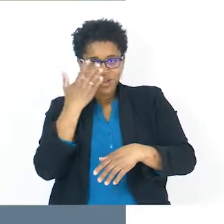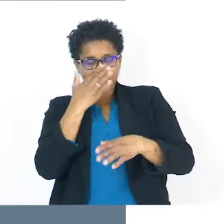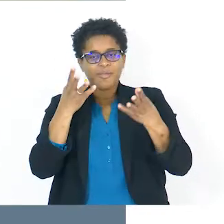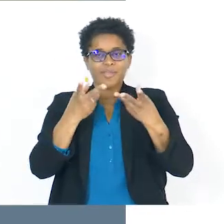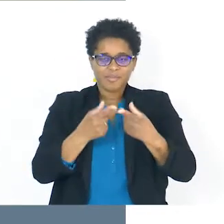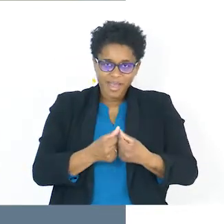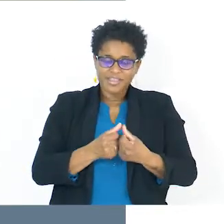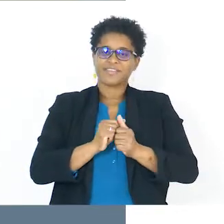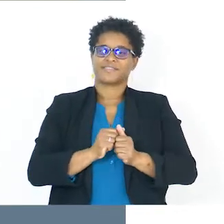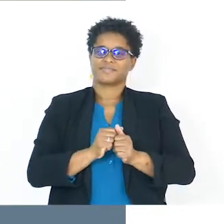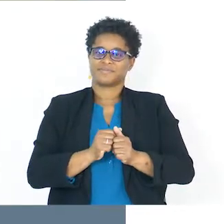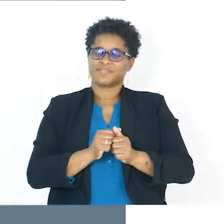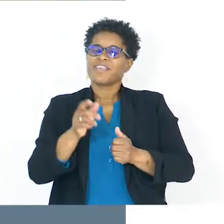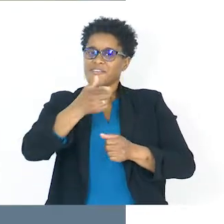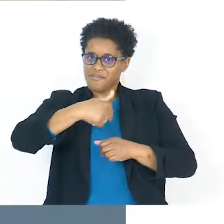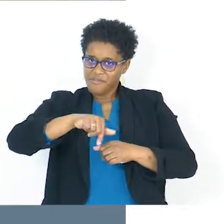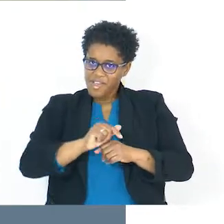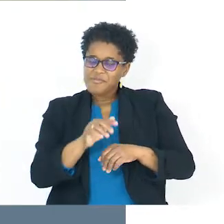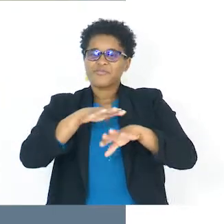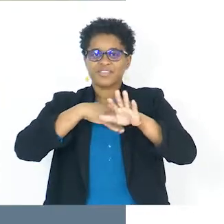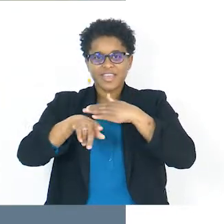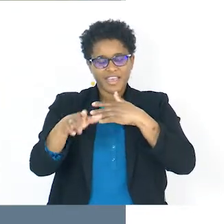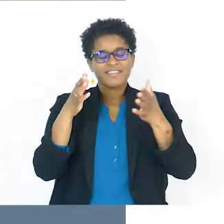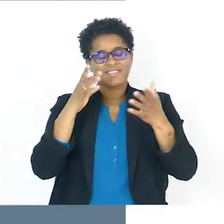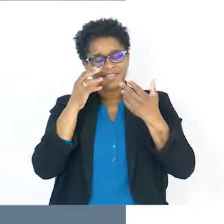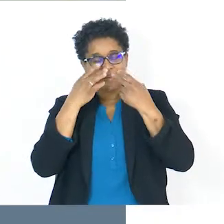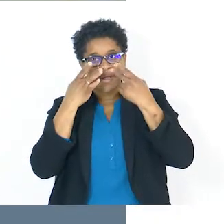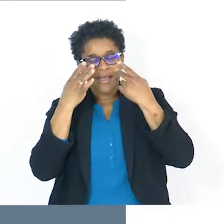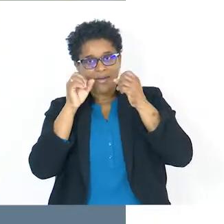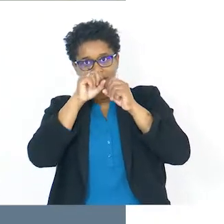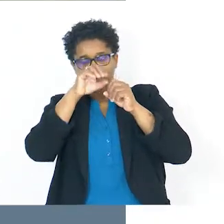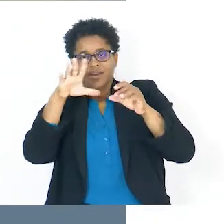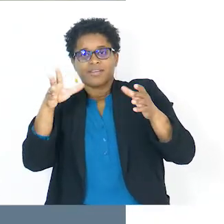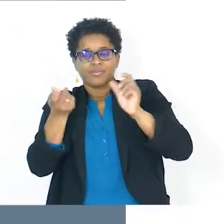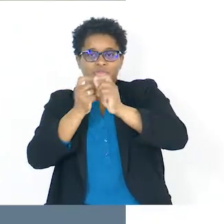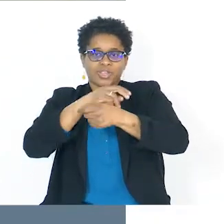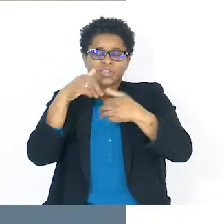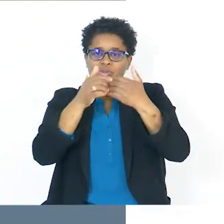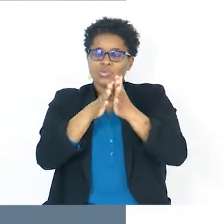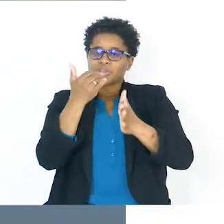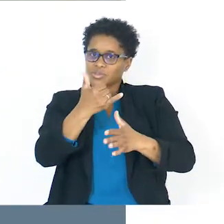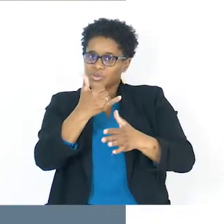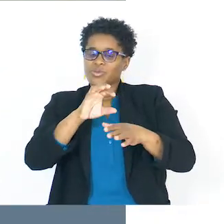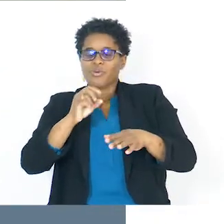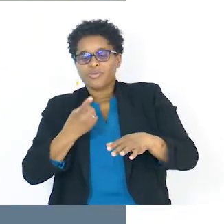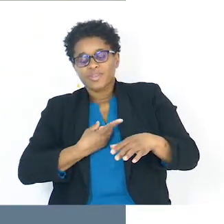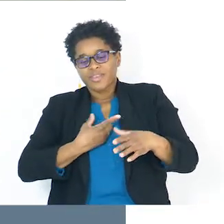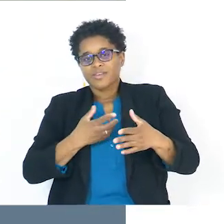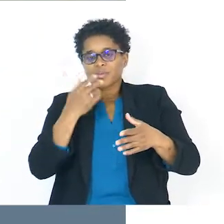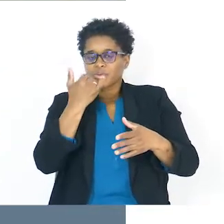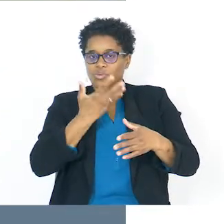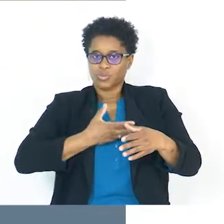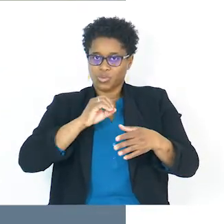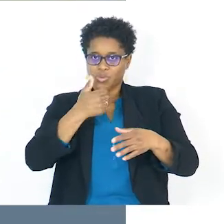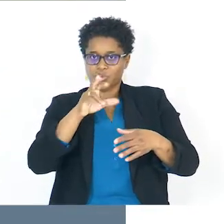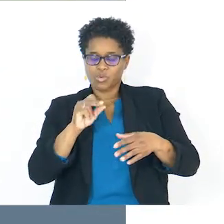nossas aulas de matemática, vamos fazer esta mágica, transformar tudo em dois, ou seja,